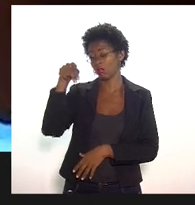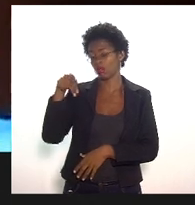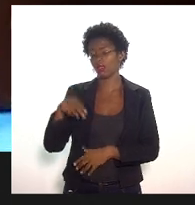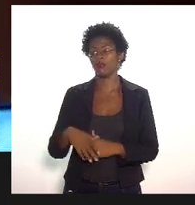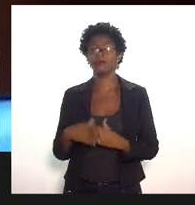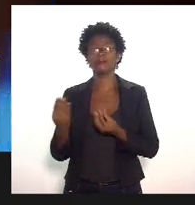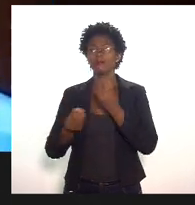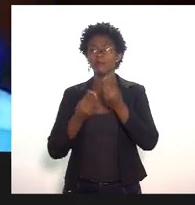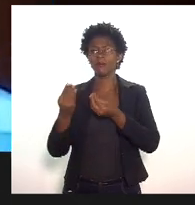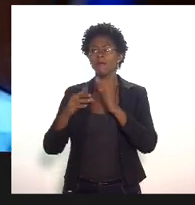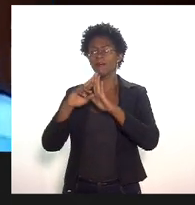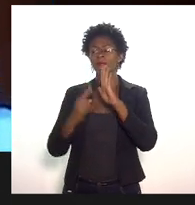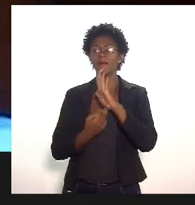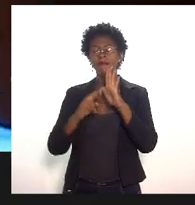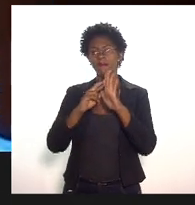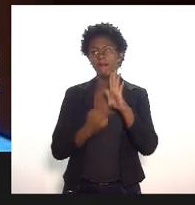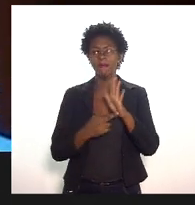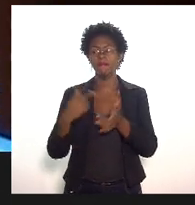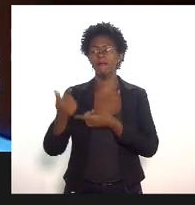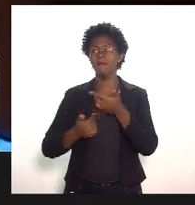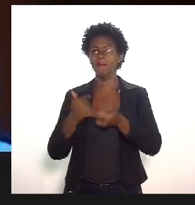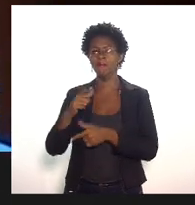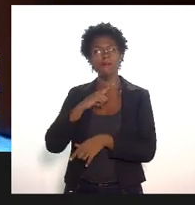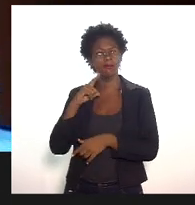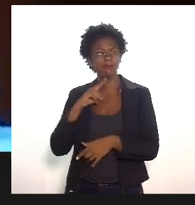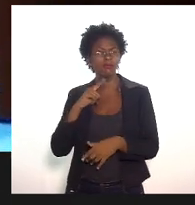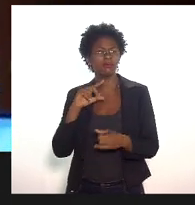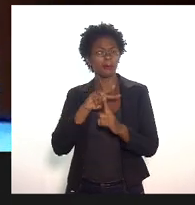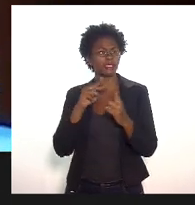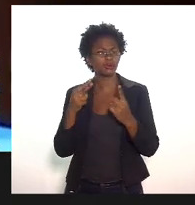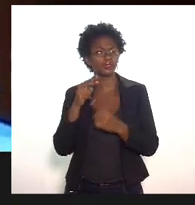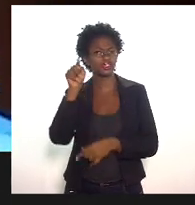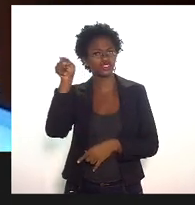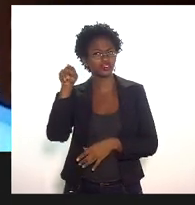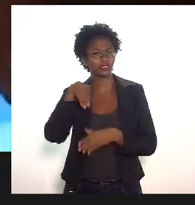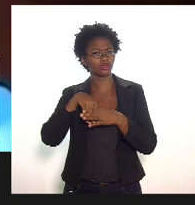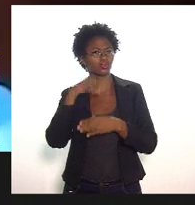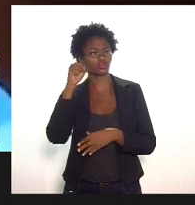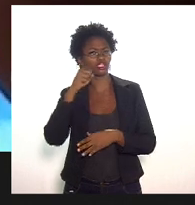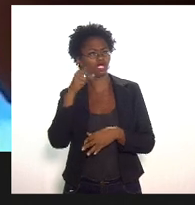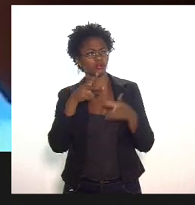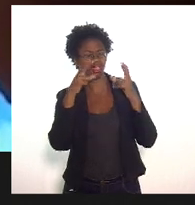trabalhista? Tem uma tendência no Senado sobre esse ponto? O que vocês percebem?